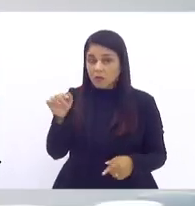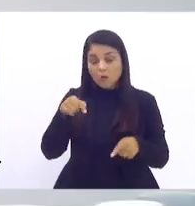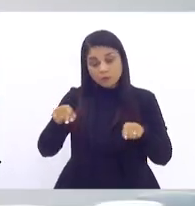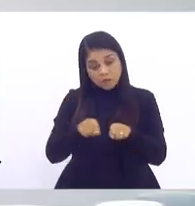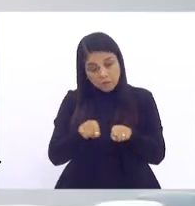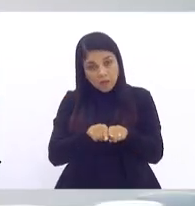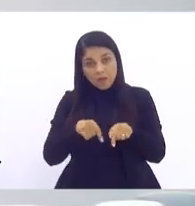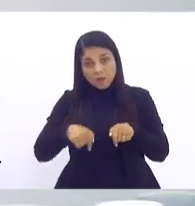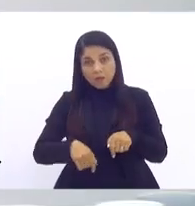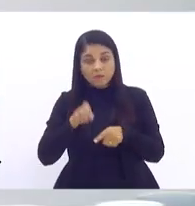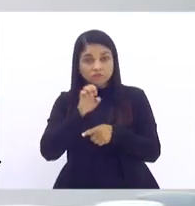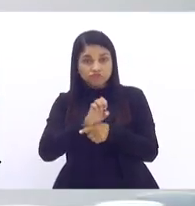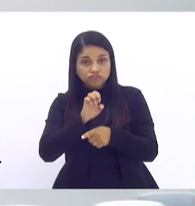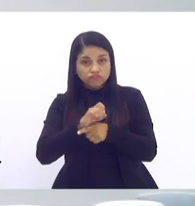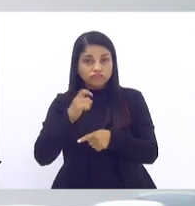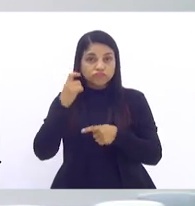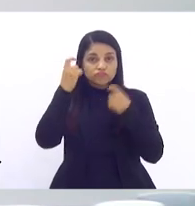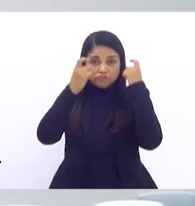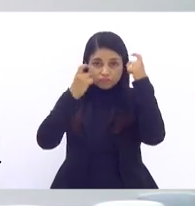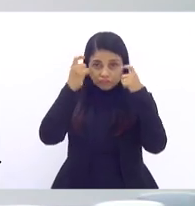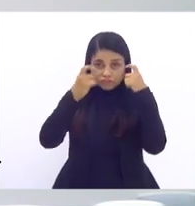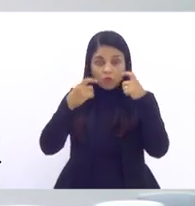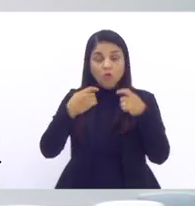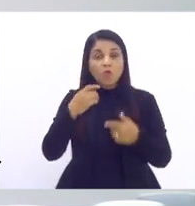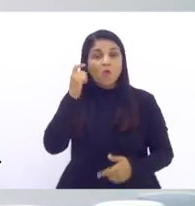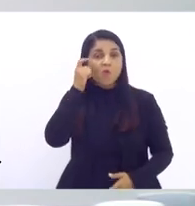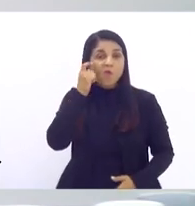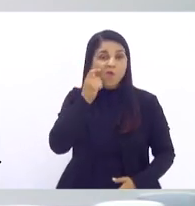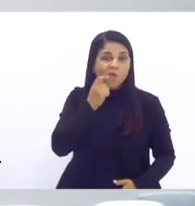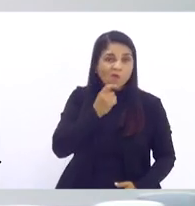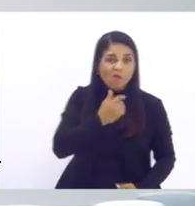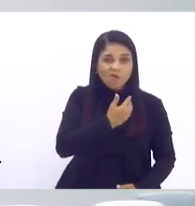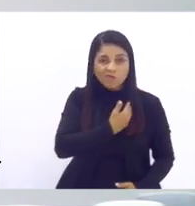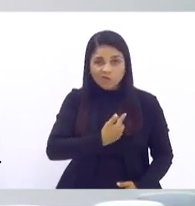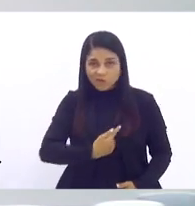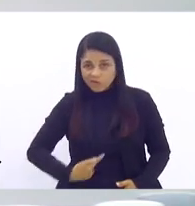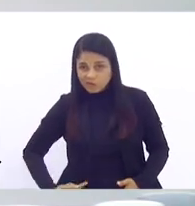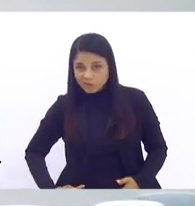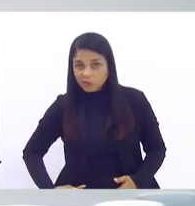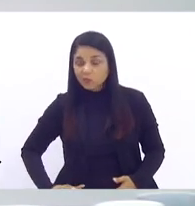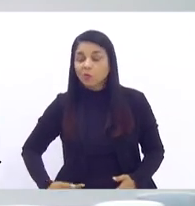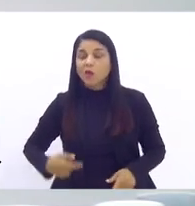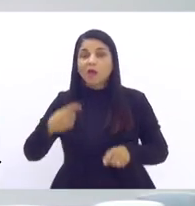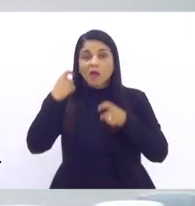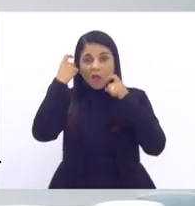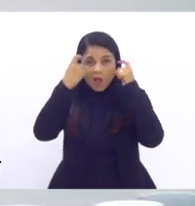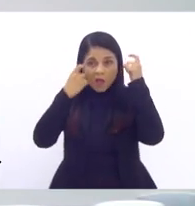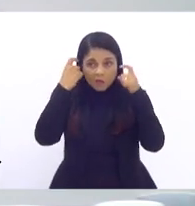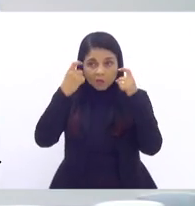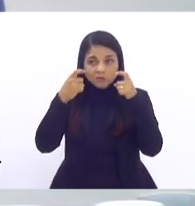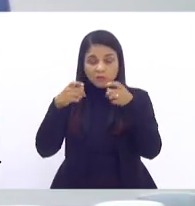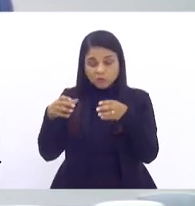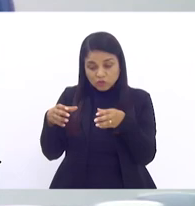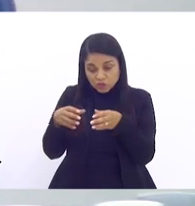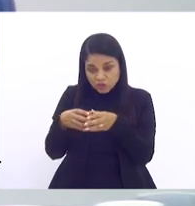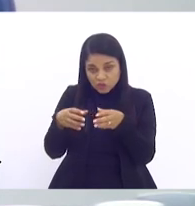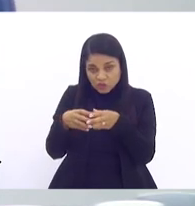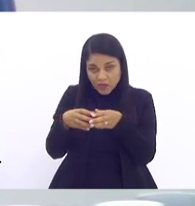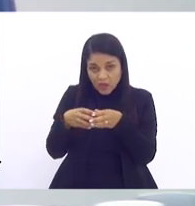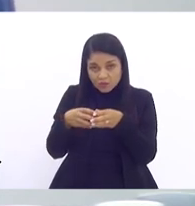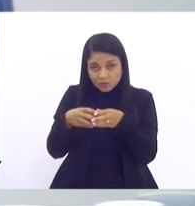né porque o desafio do governador Cláudio Castro é gigantesco porque ele que tirou o estado da